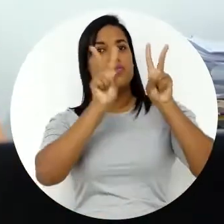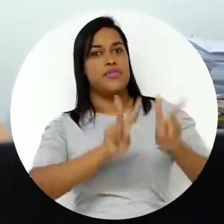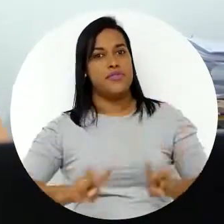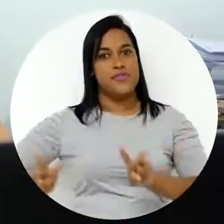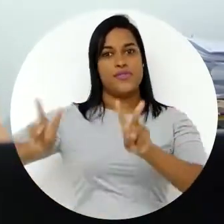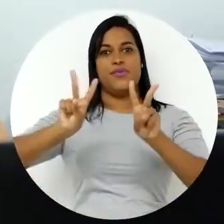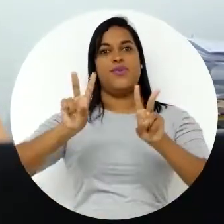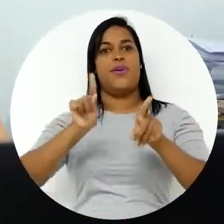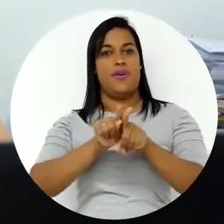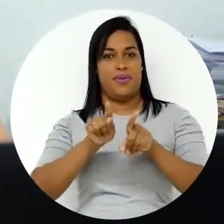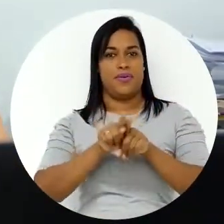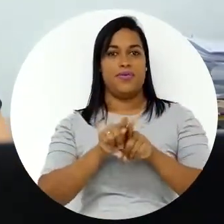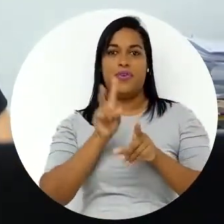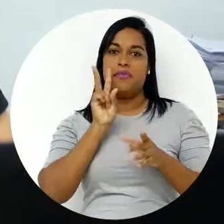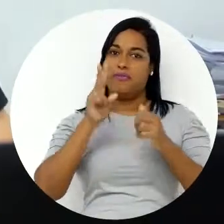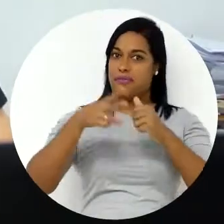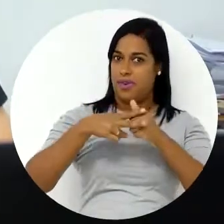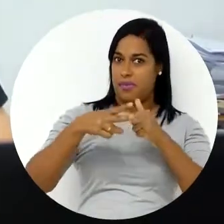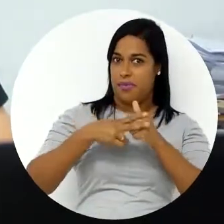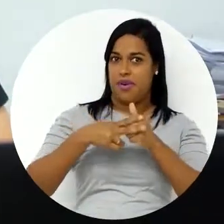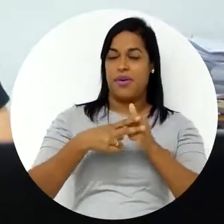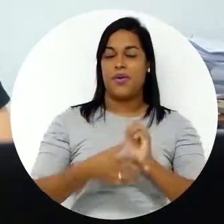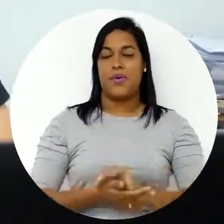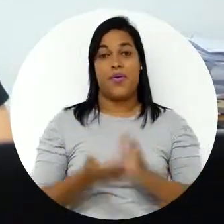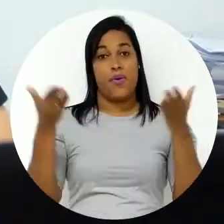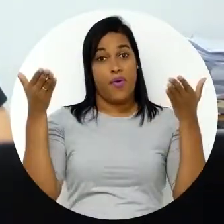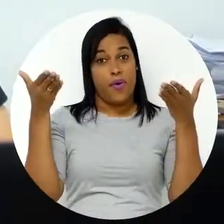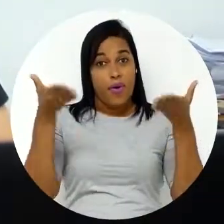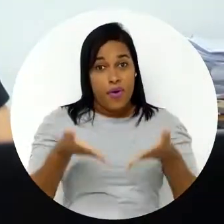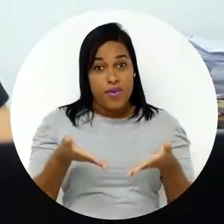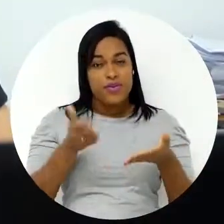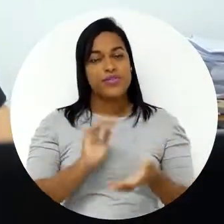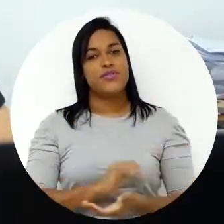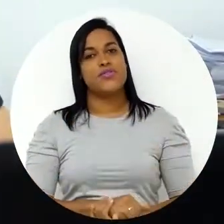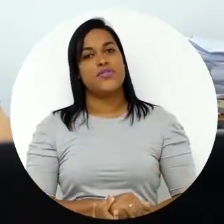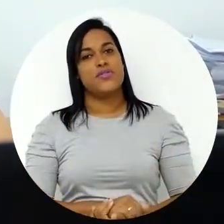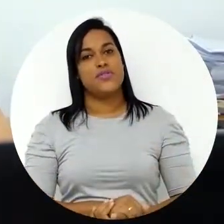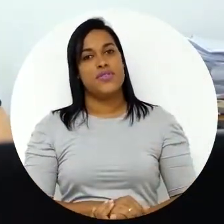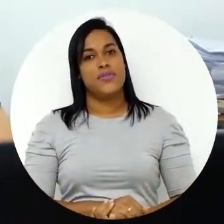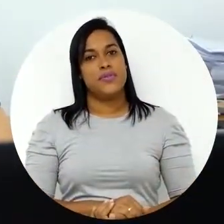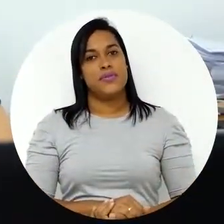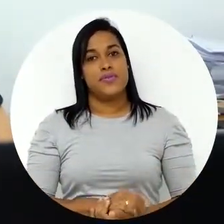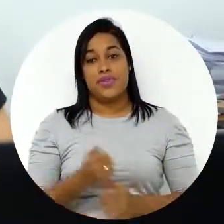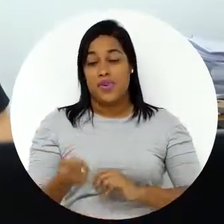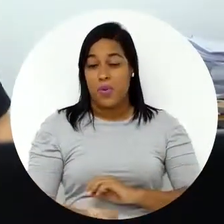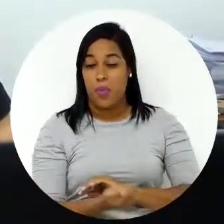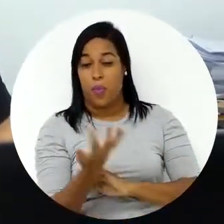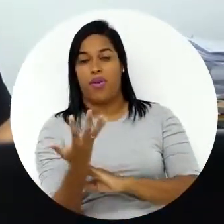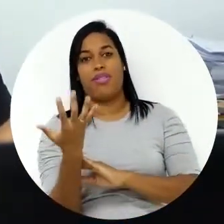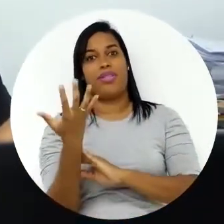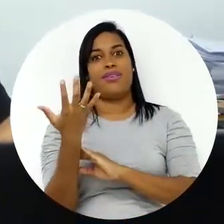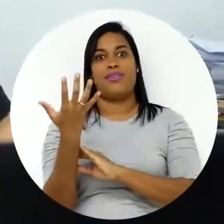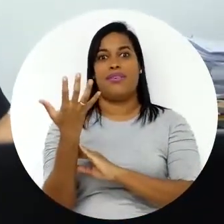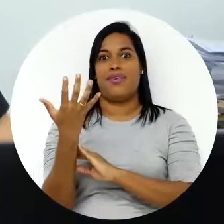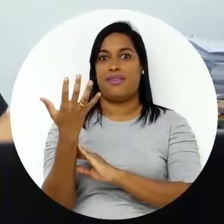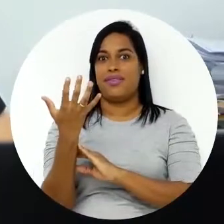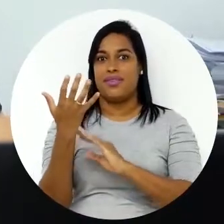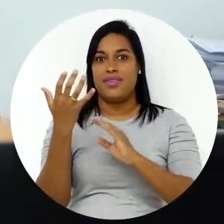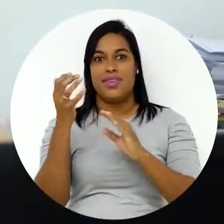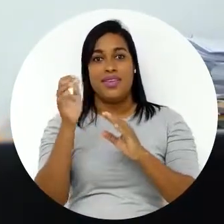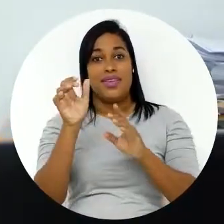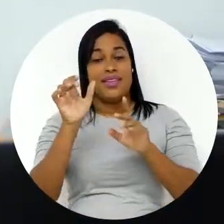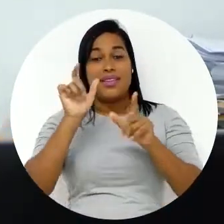ser audiovisual, ela pode ser apenas verbal, mas só que hoje, né, a gente com essa quantidade de redes sociais que a gente